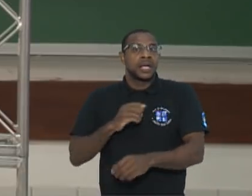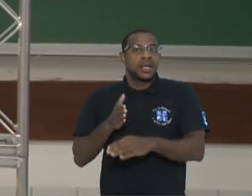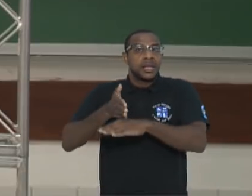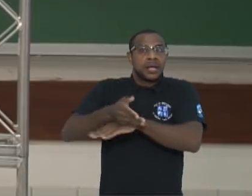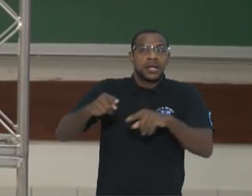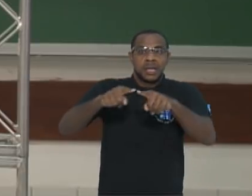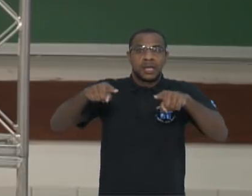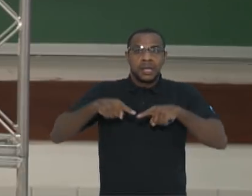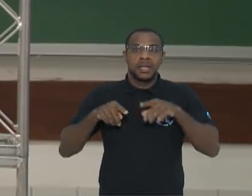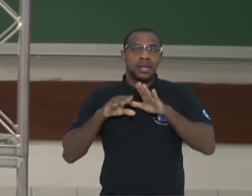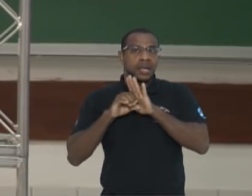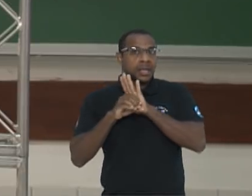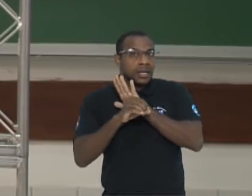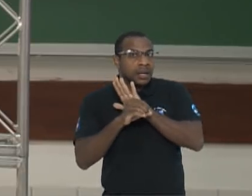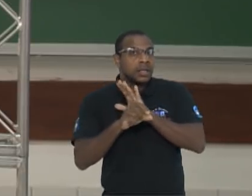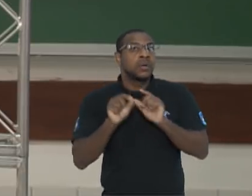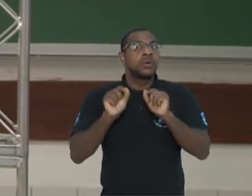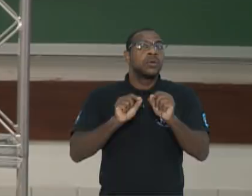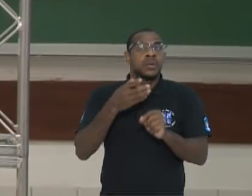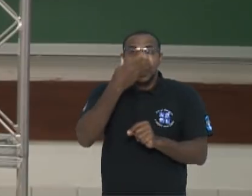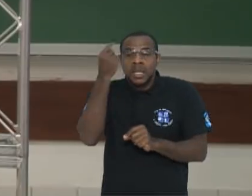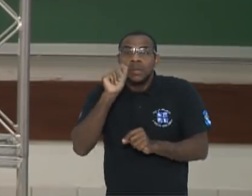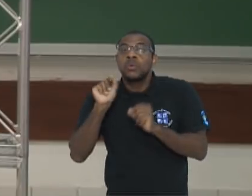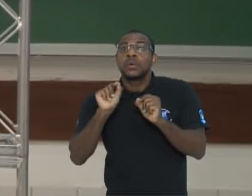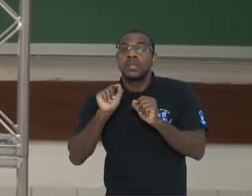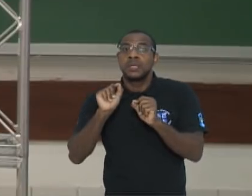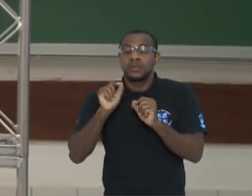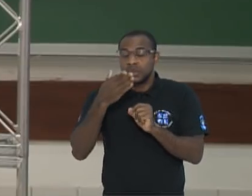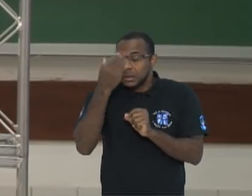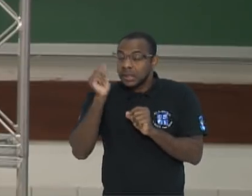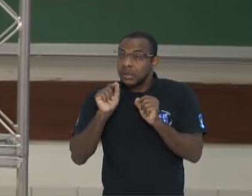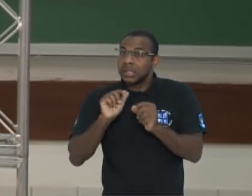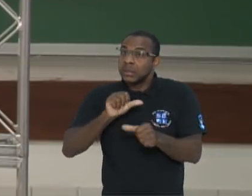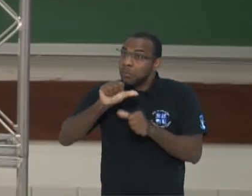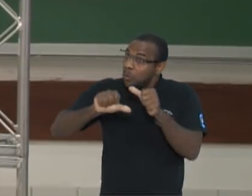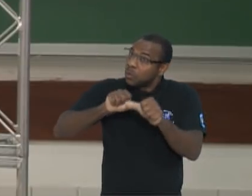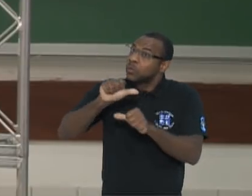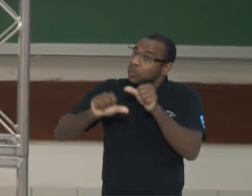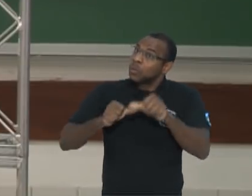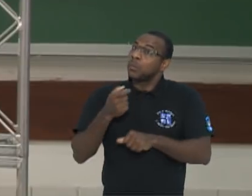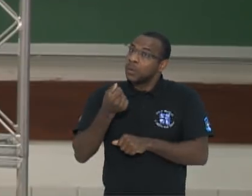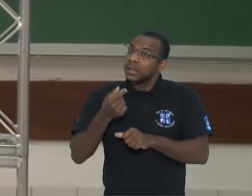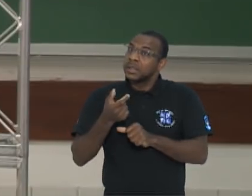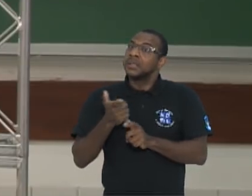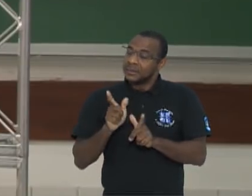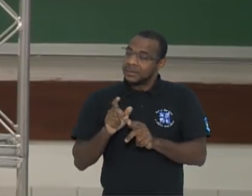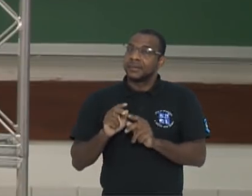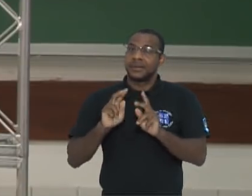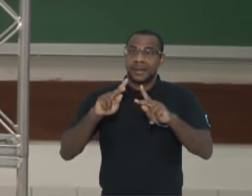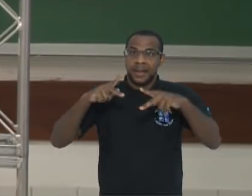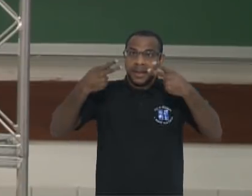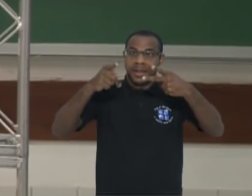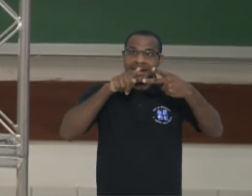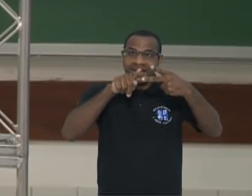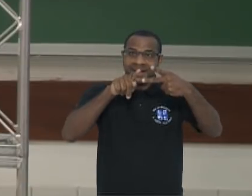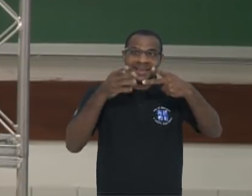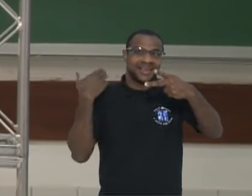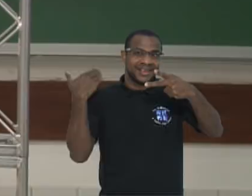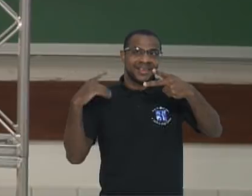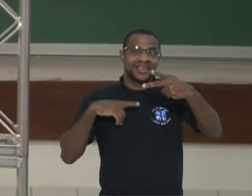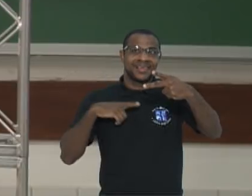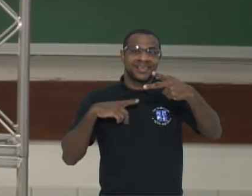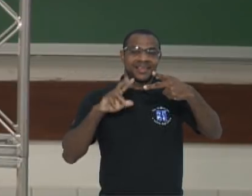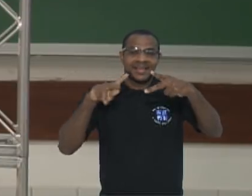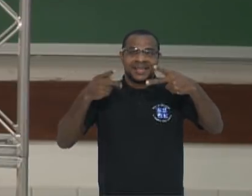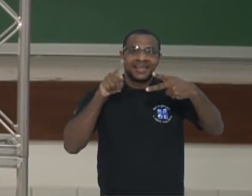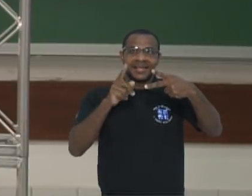Google Classroom, não se esqueçam de que agora mudou um pouquinho, né? A plataforma virtual. Então, antes vocês só tinham